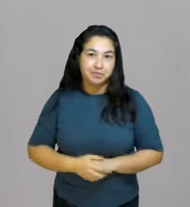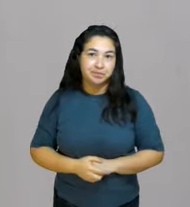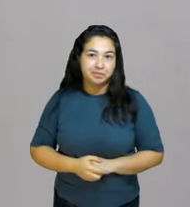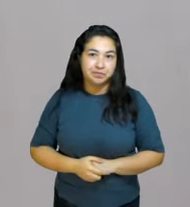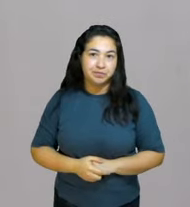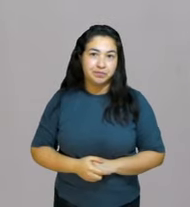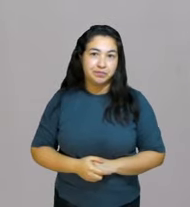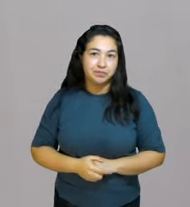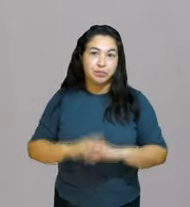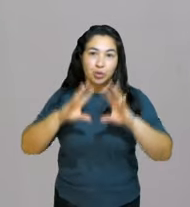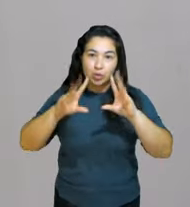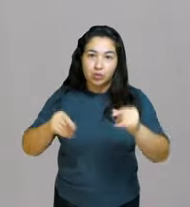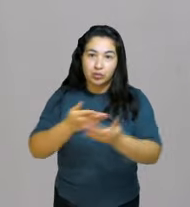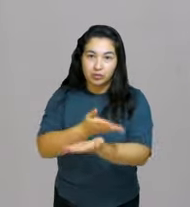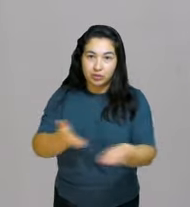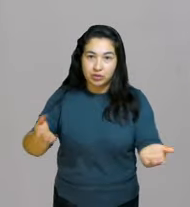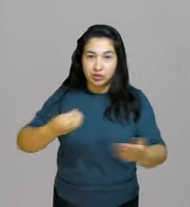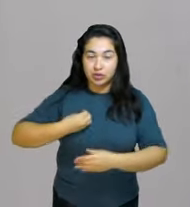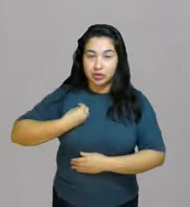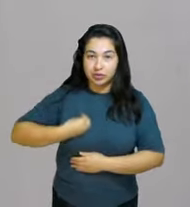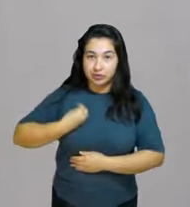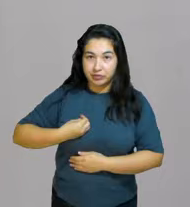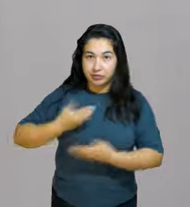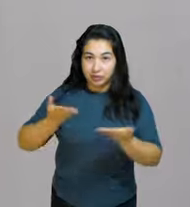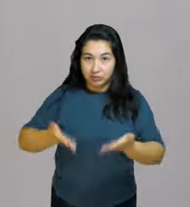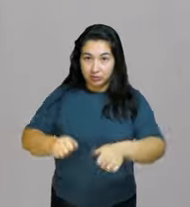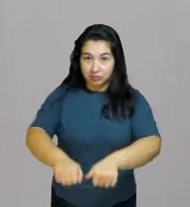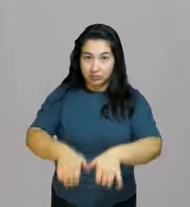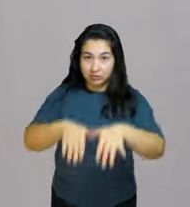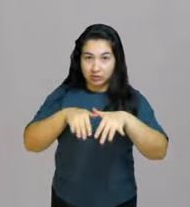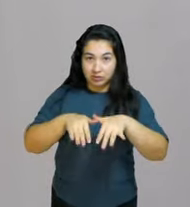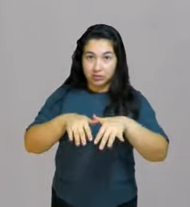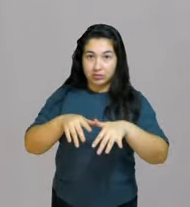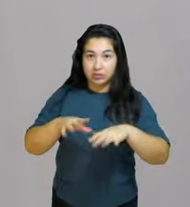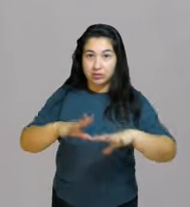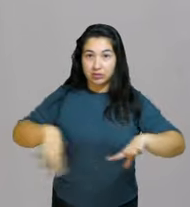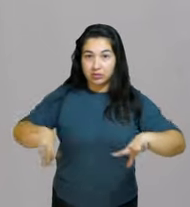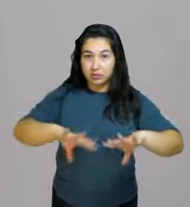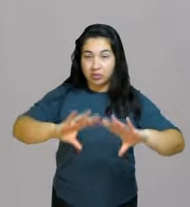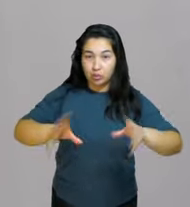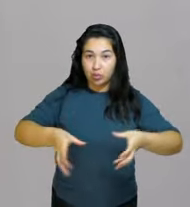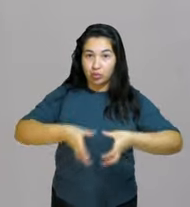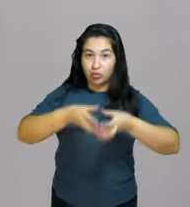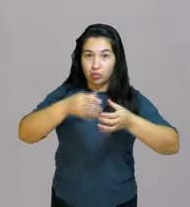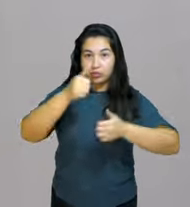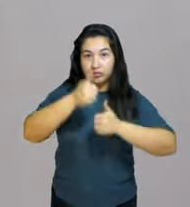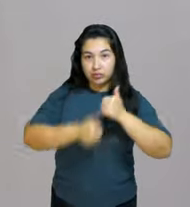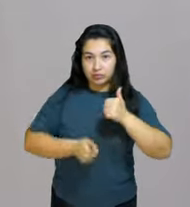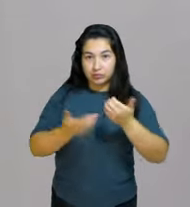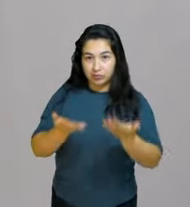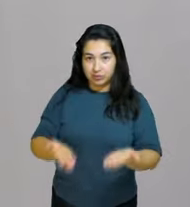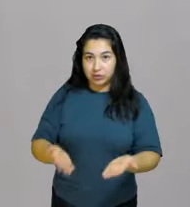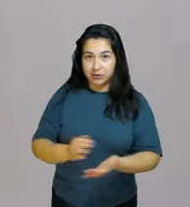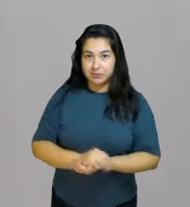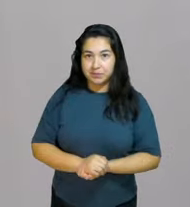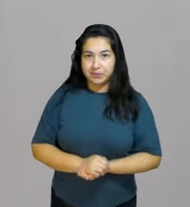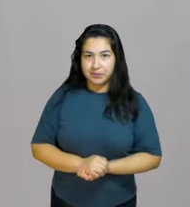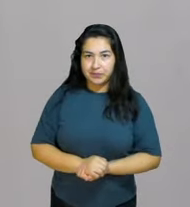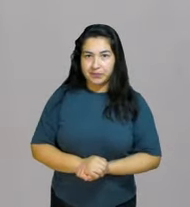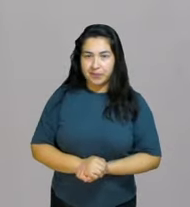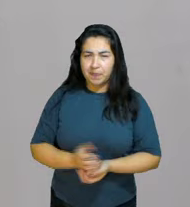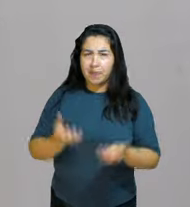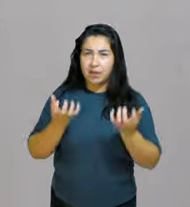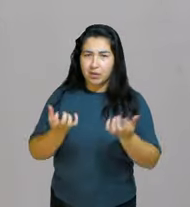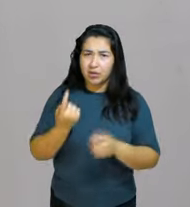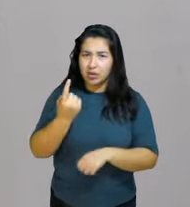presentes, presidentes, federações, toda a comunidade esportiva de Santa Catarina está aqui hoje. Peço um tempinho maior, presidente,